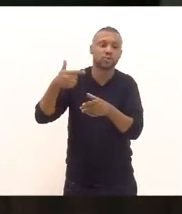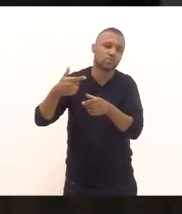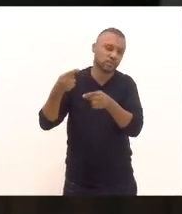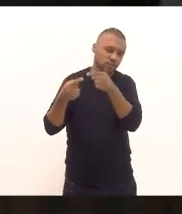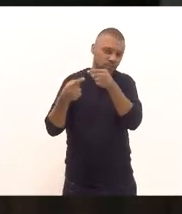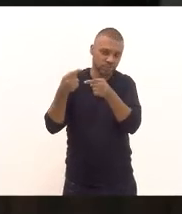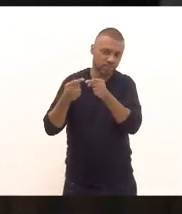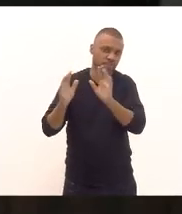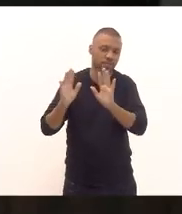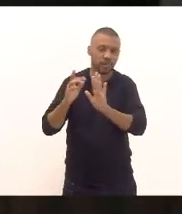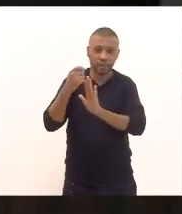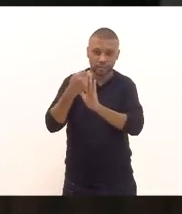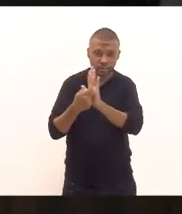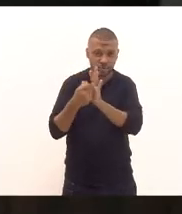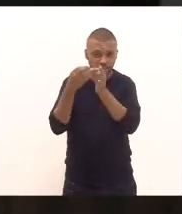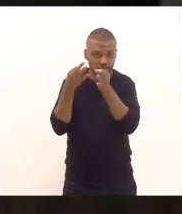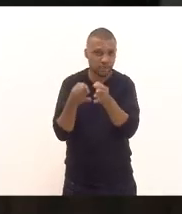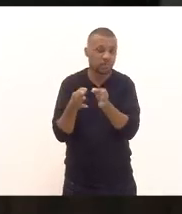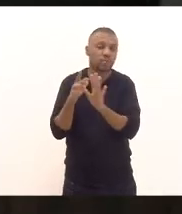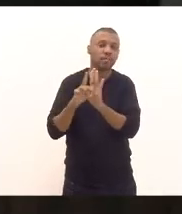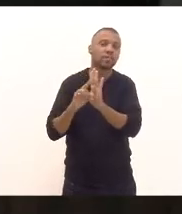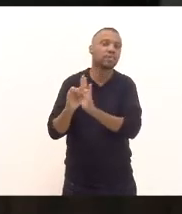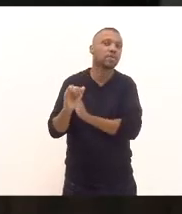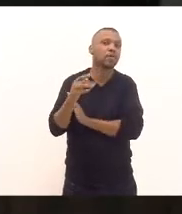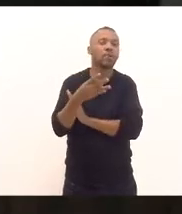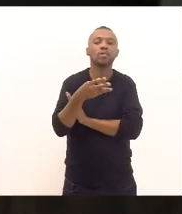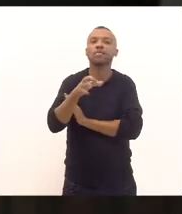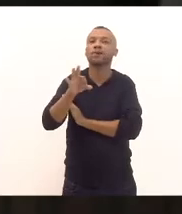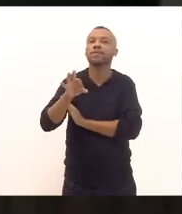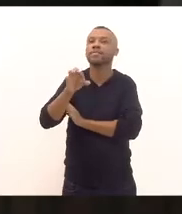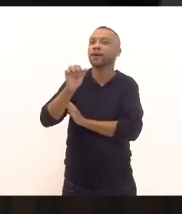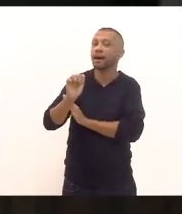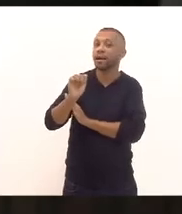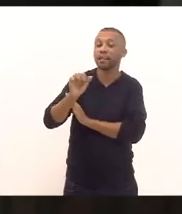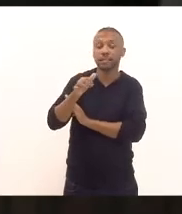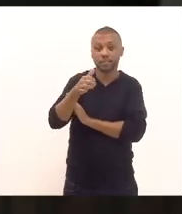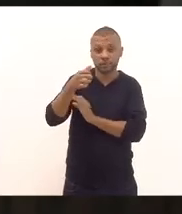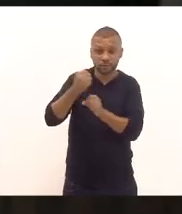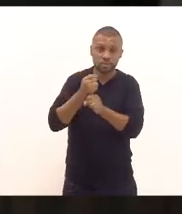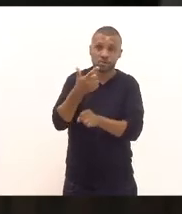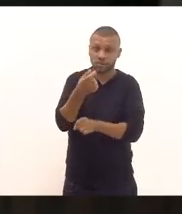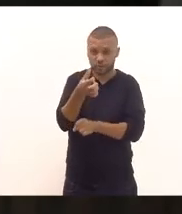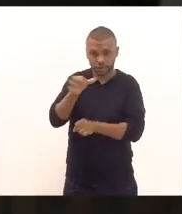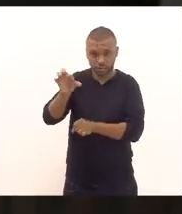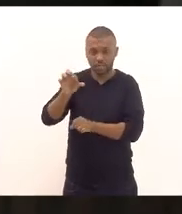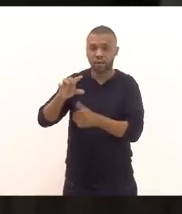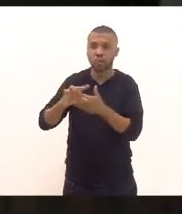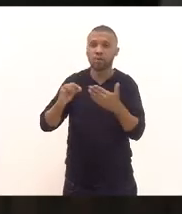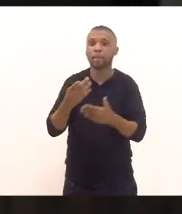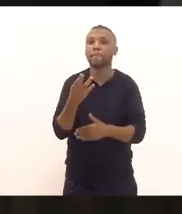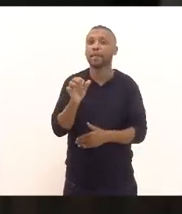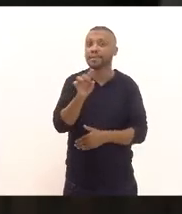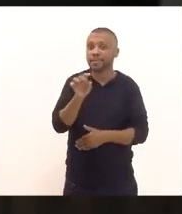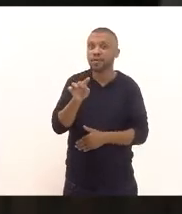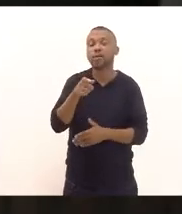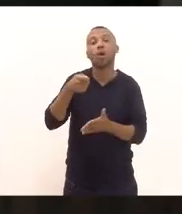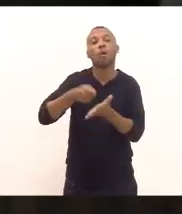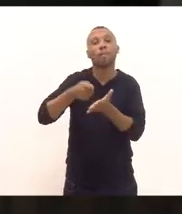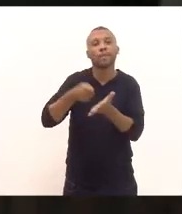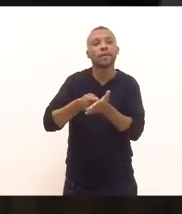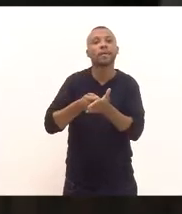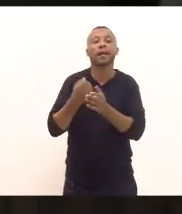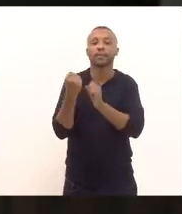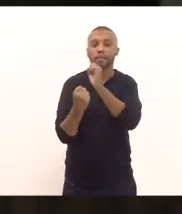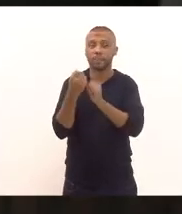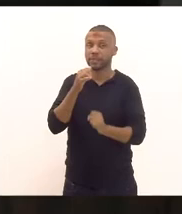redação do vencido assim emendado projeto de lei 449 ad-19 de autoria do deputado brazão que obriga as concessionárias de energia